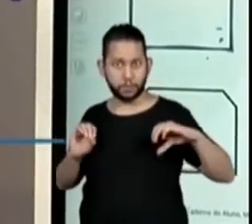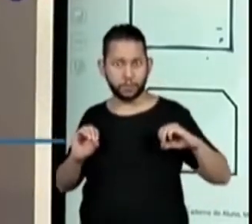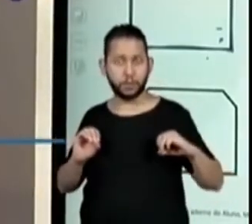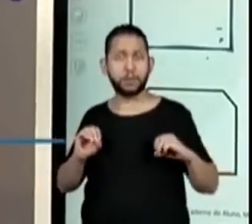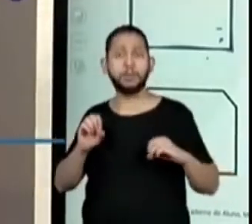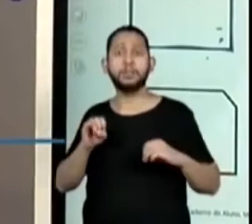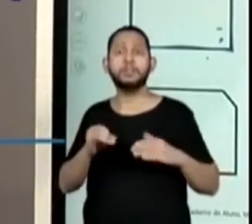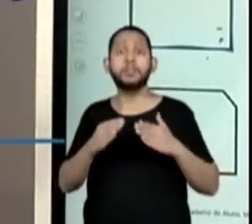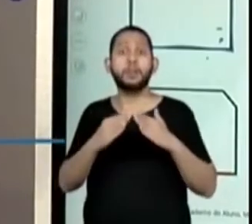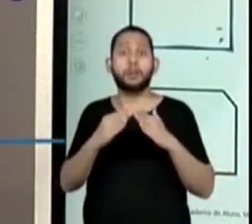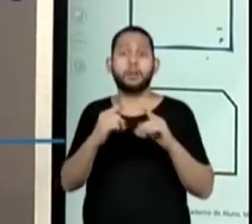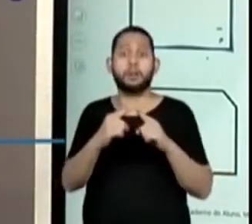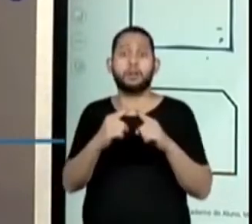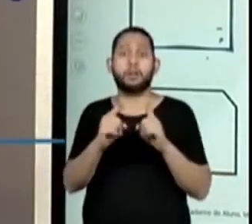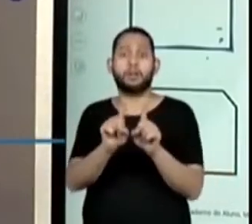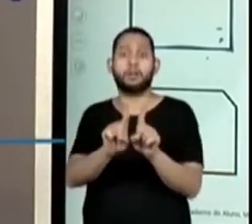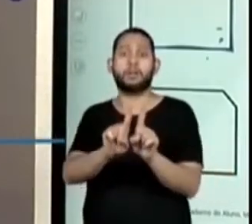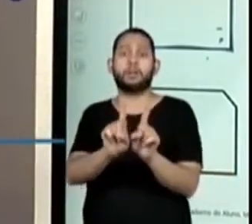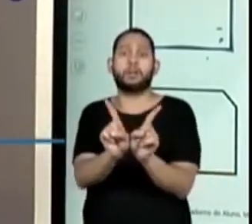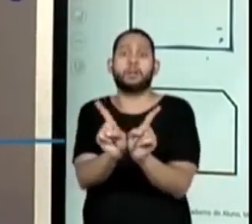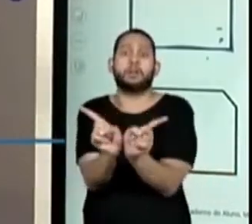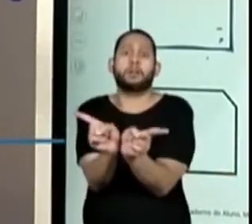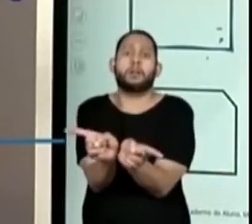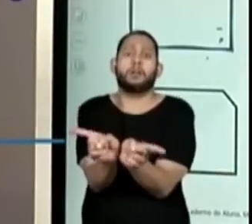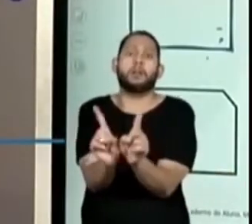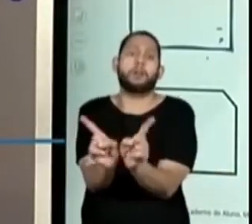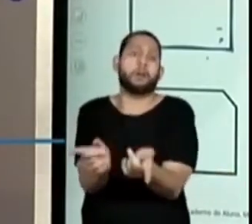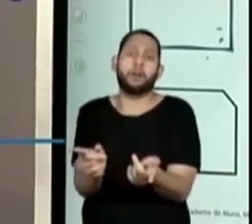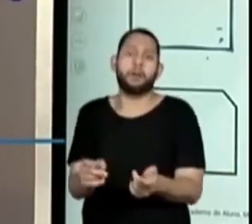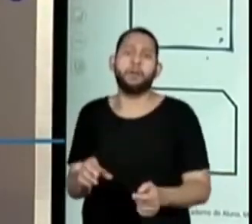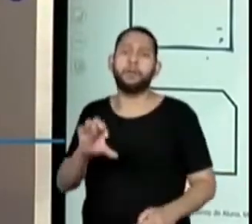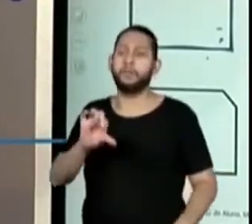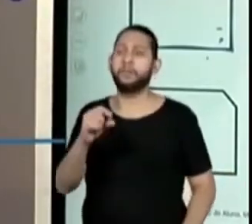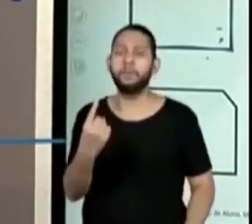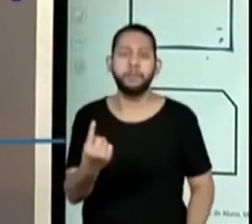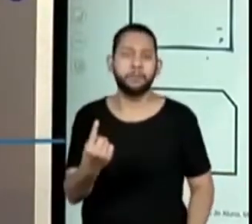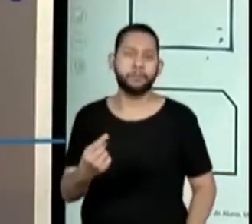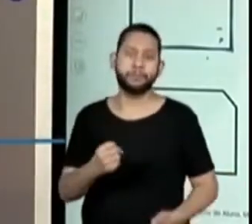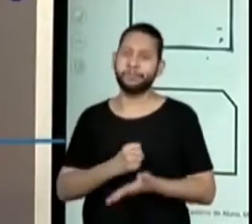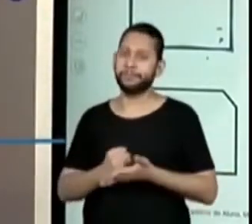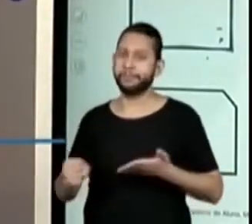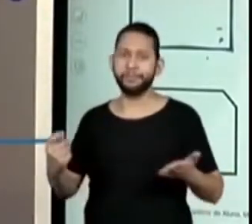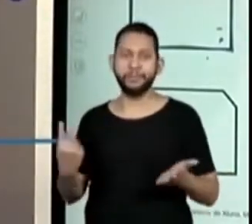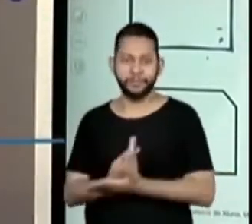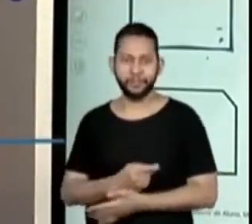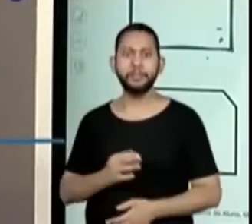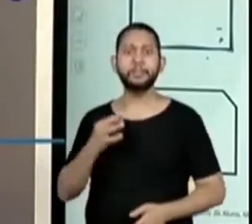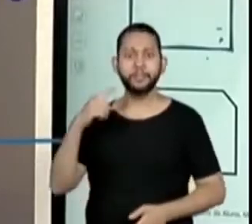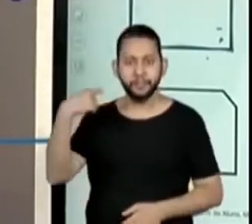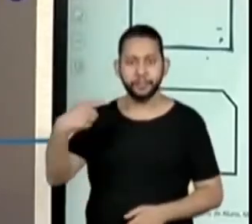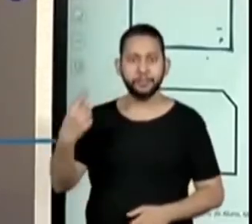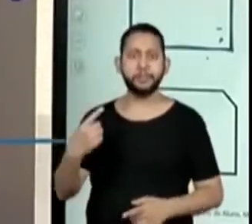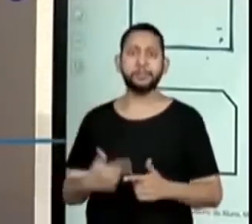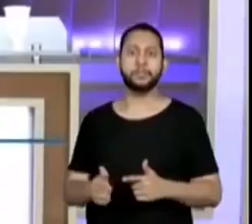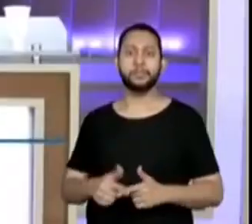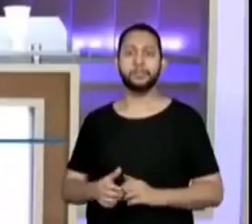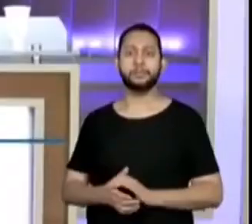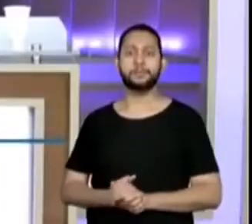dentro, um grau para fora, não é mais ângulo reto, tá bem? Vai dar problema para você. Beleza? Então vamos lá,